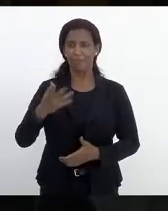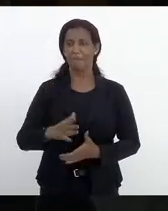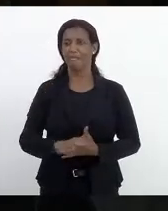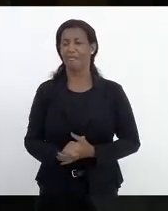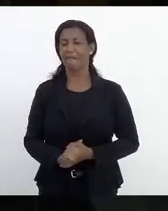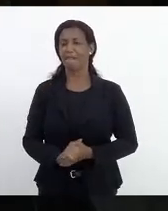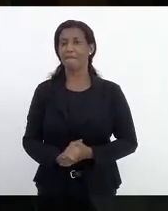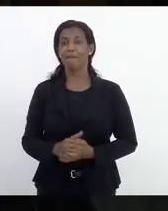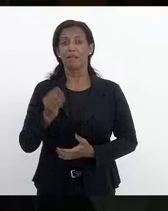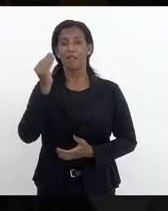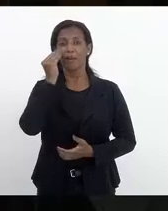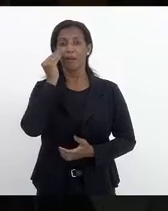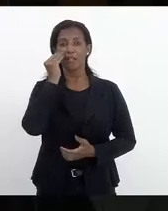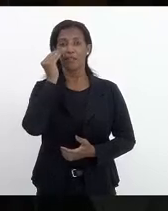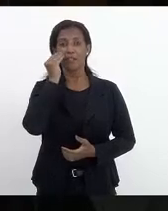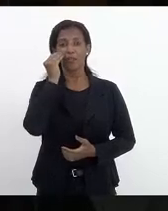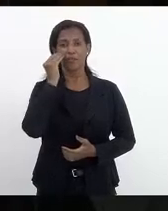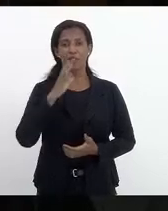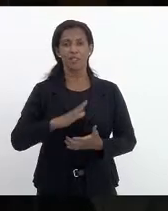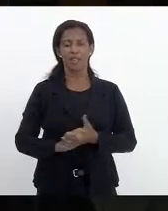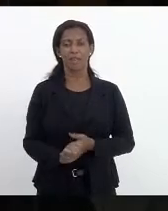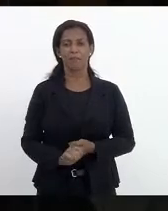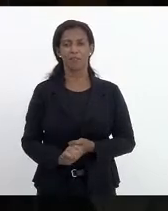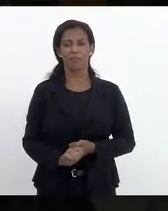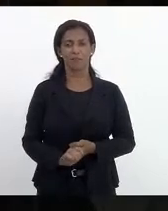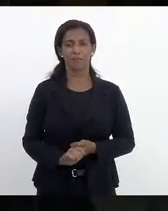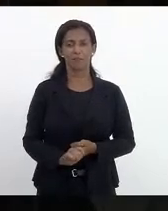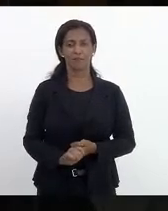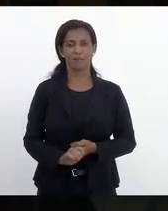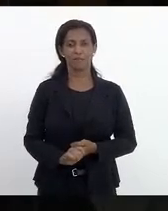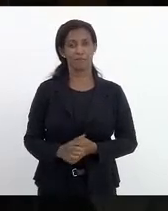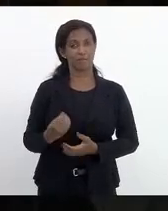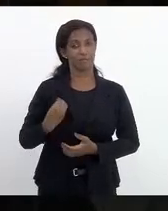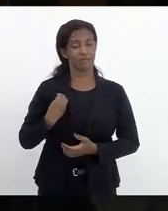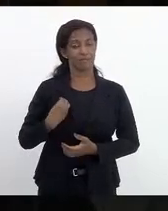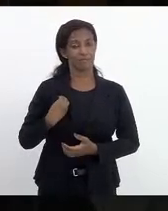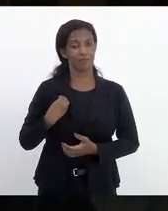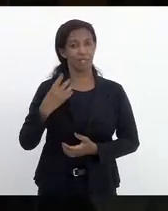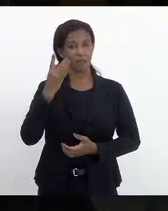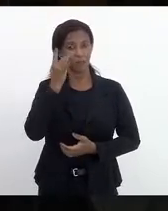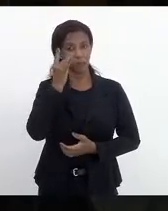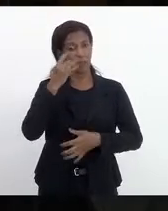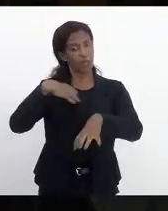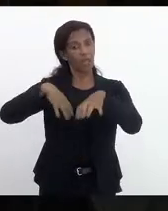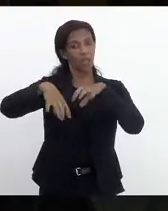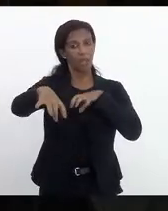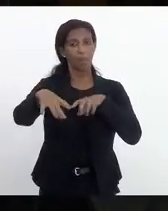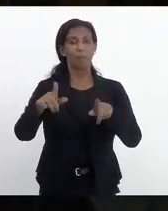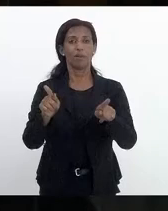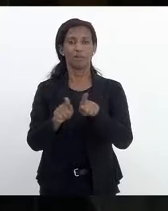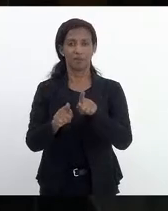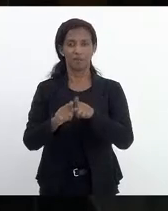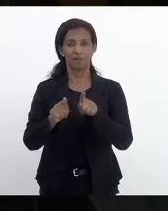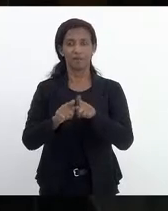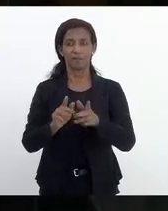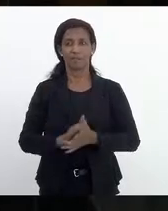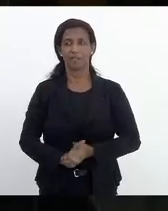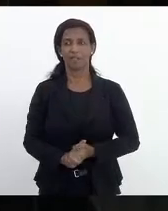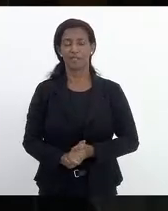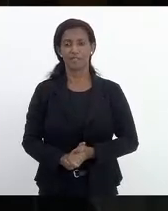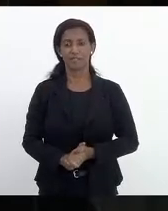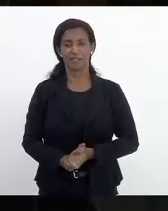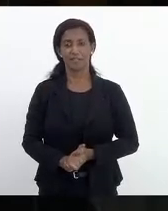que nos assistem de forma presencial e remoto queria